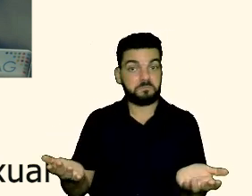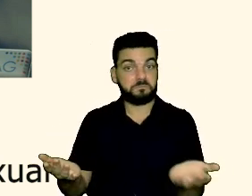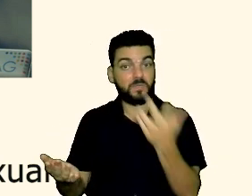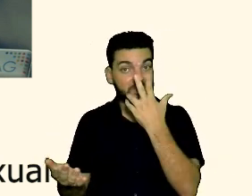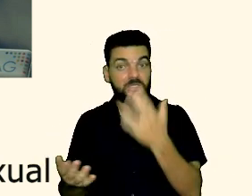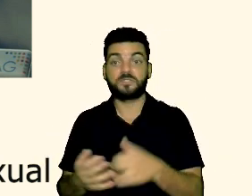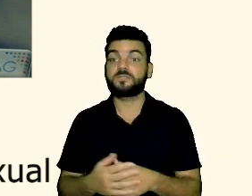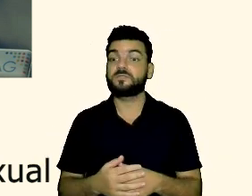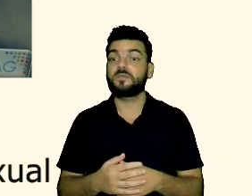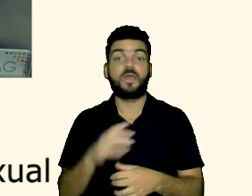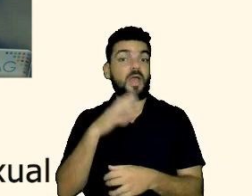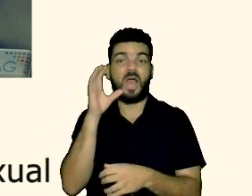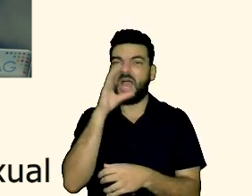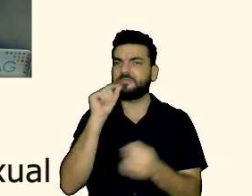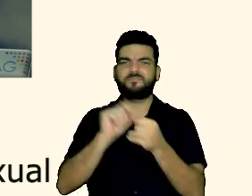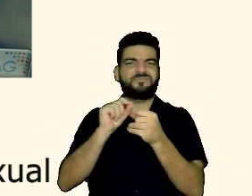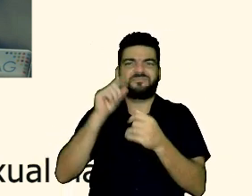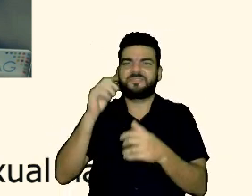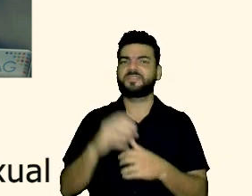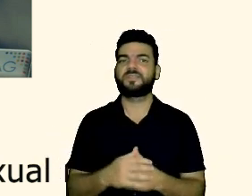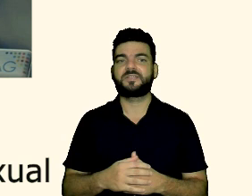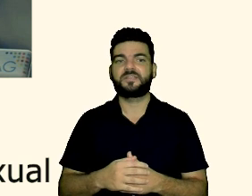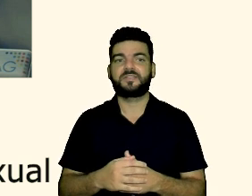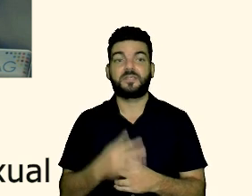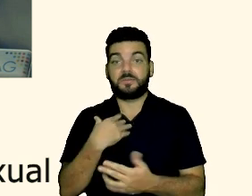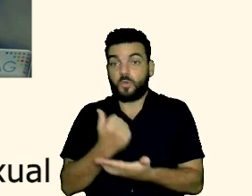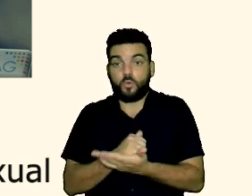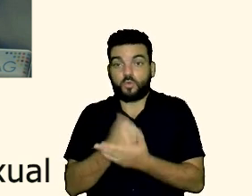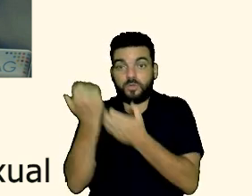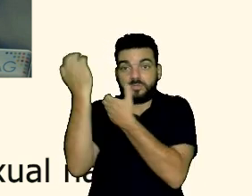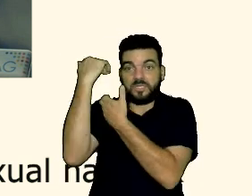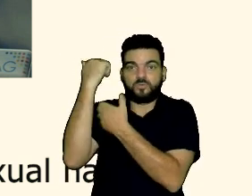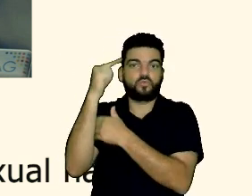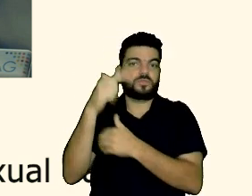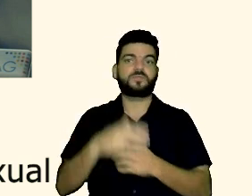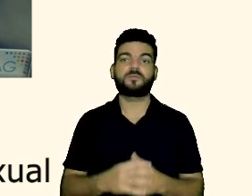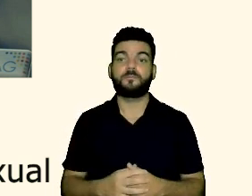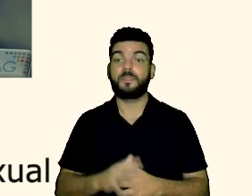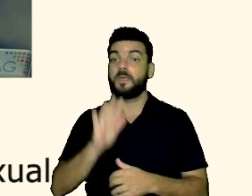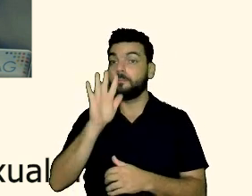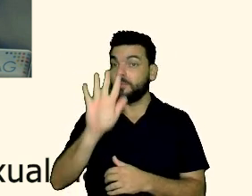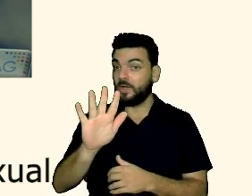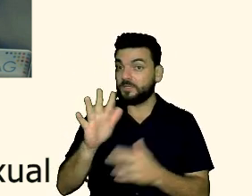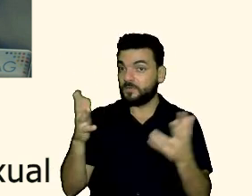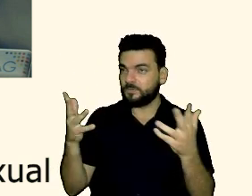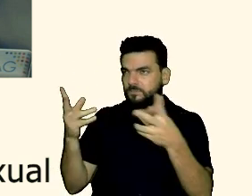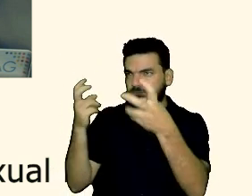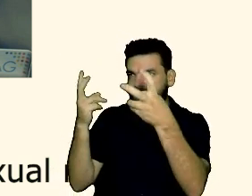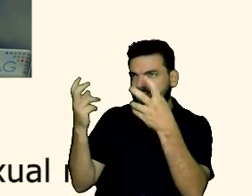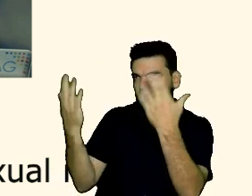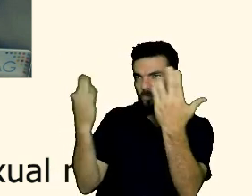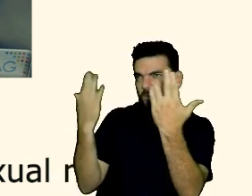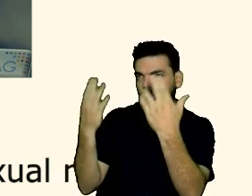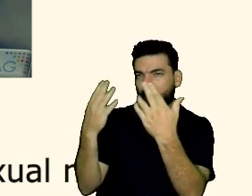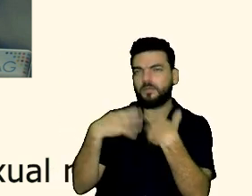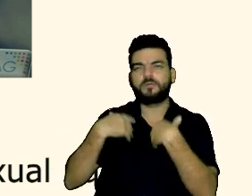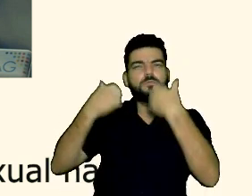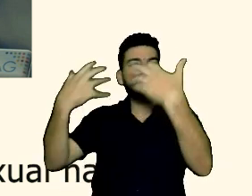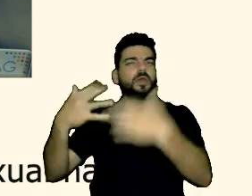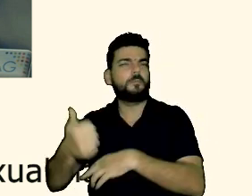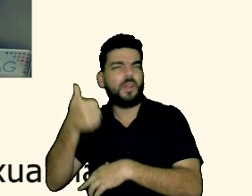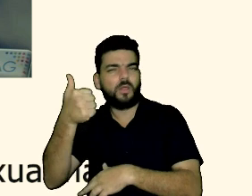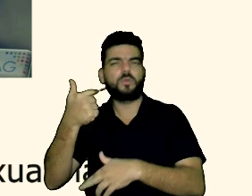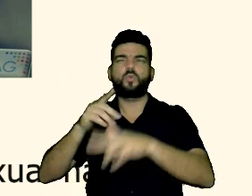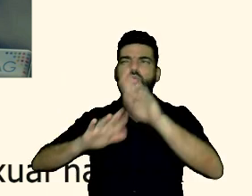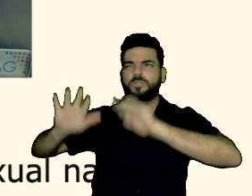E quanto melhor eu tiver a escolha das palavras, quanto mais cuidado eu tiver com o não verbal, que é exatamente o que nós estamos fazendo